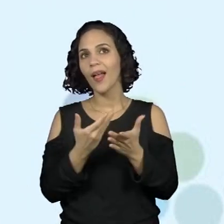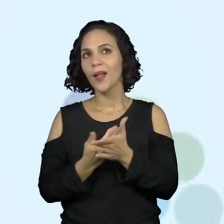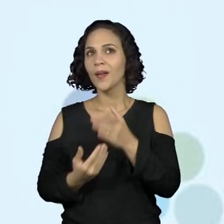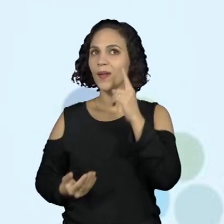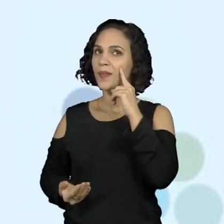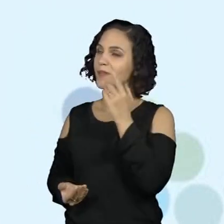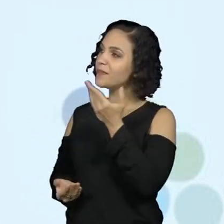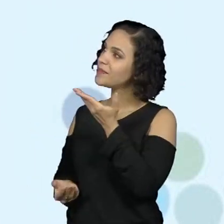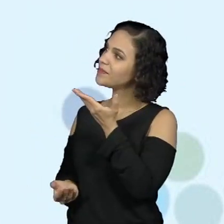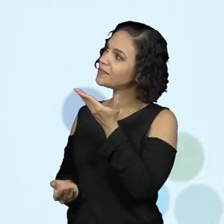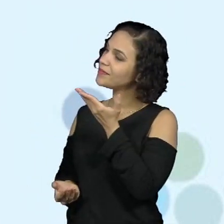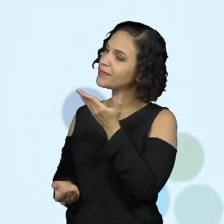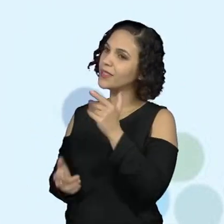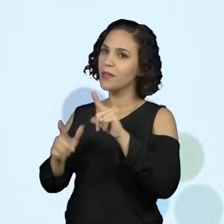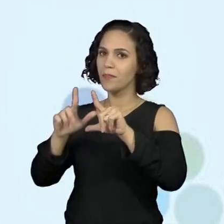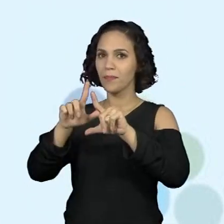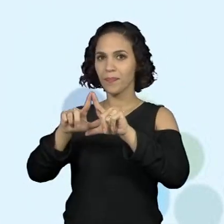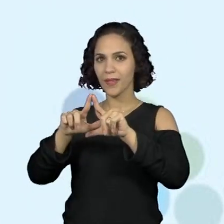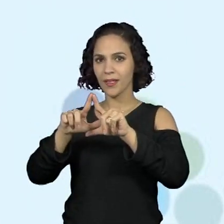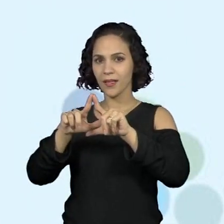Pirâmide de base...